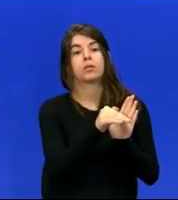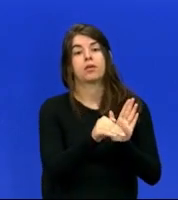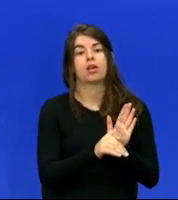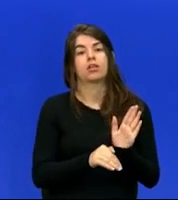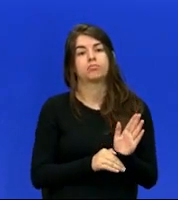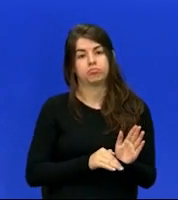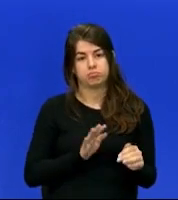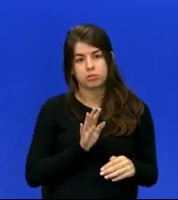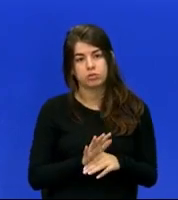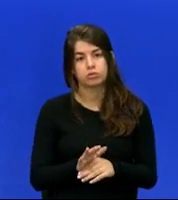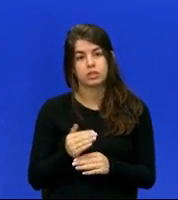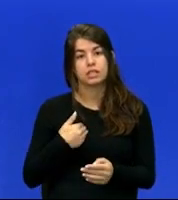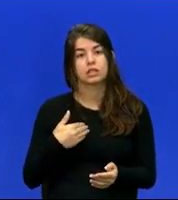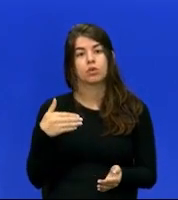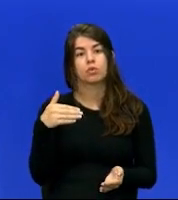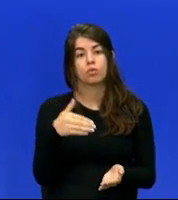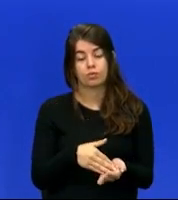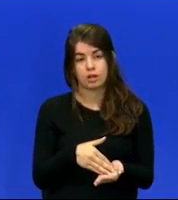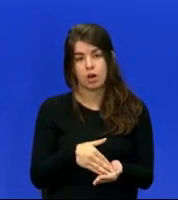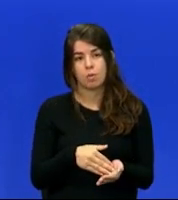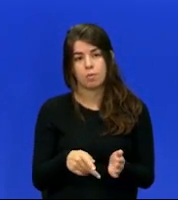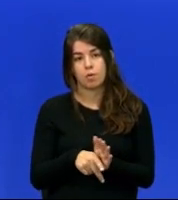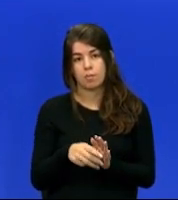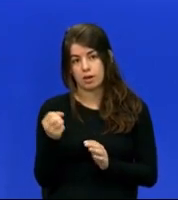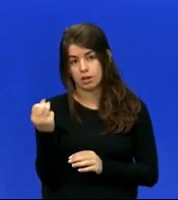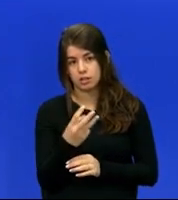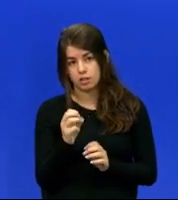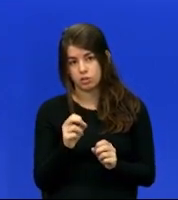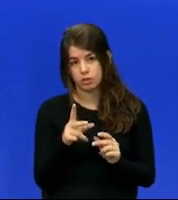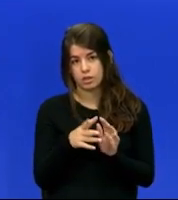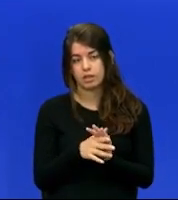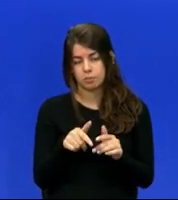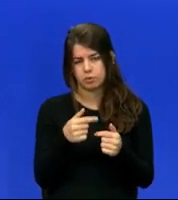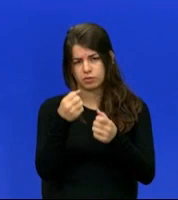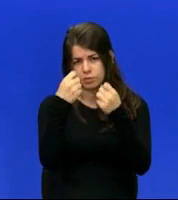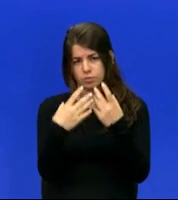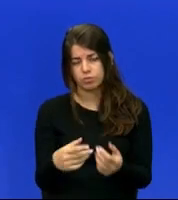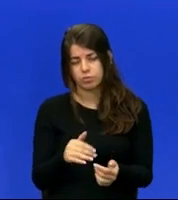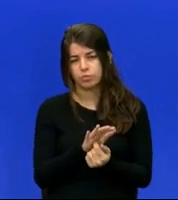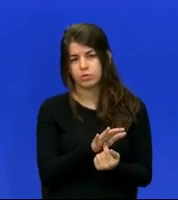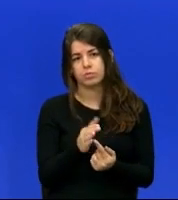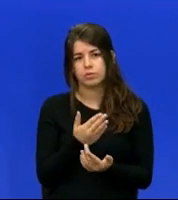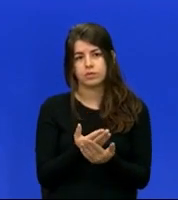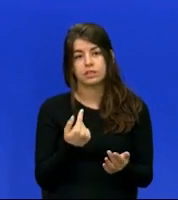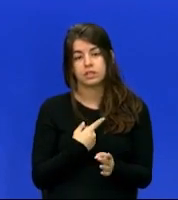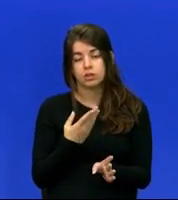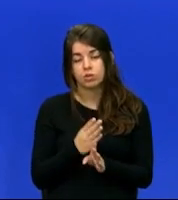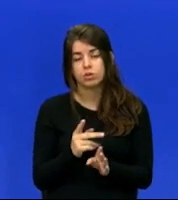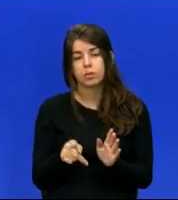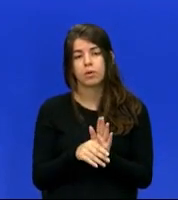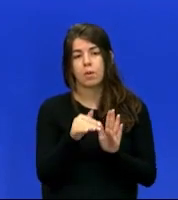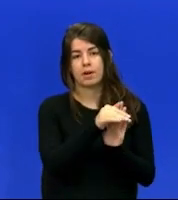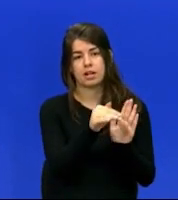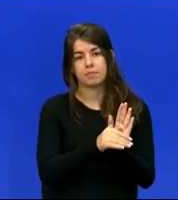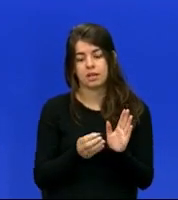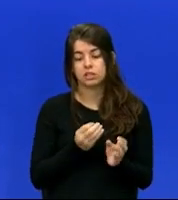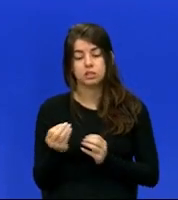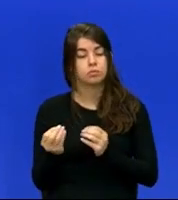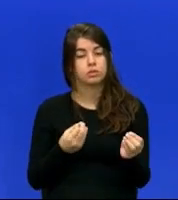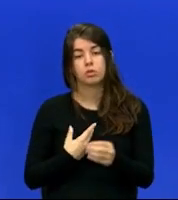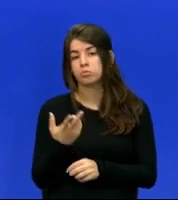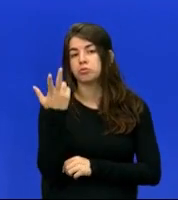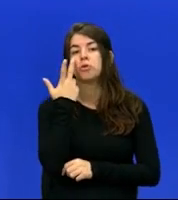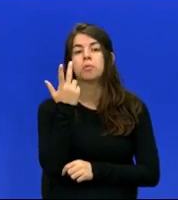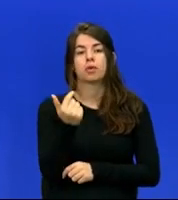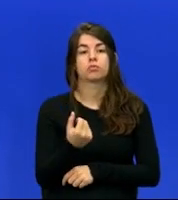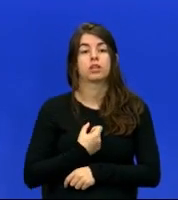Essas tabelas estão no final da unidade 3, tá? É onde você vai estar encontrando a tabela de distribuição normal.